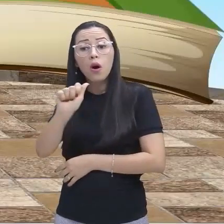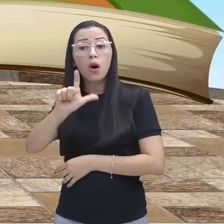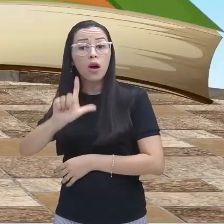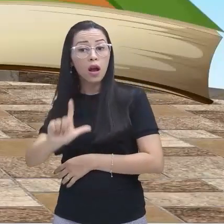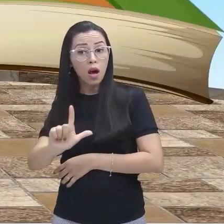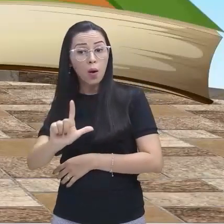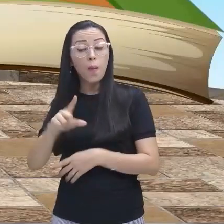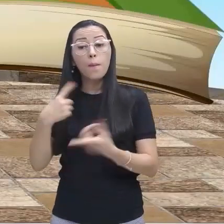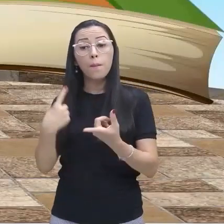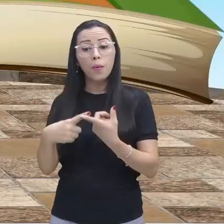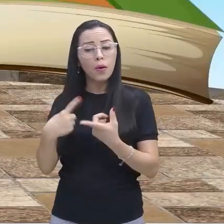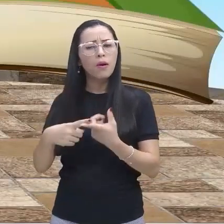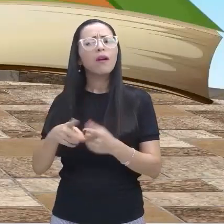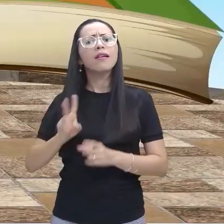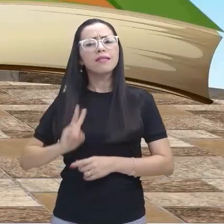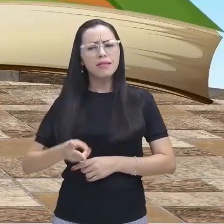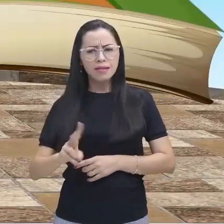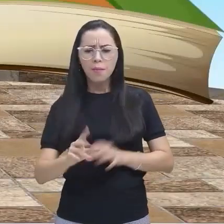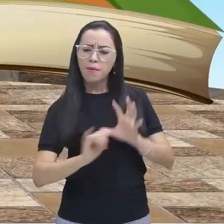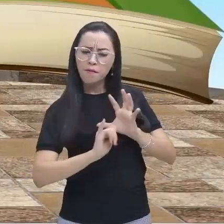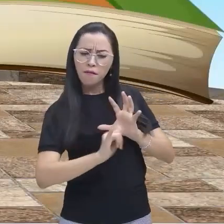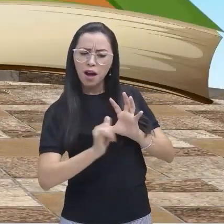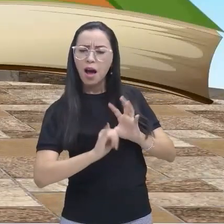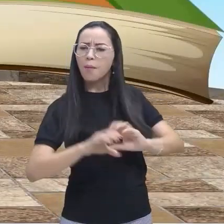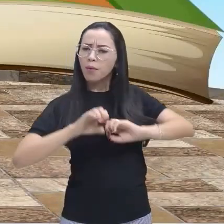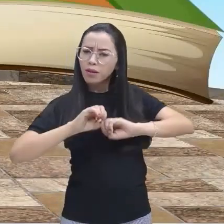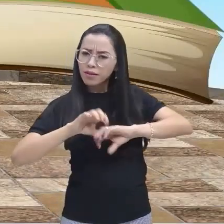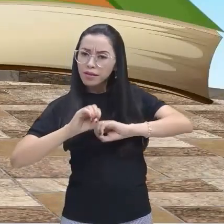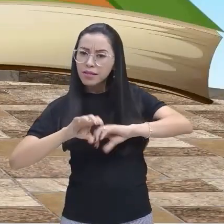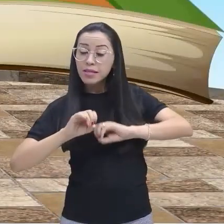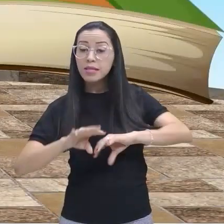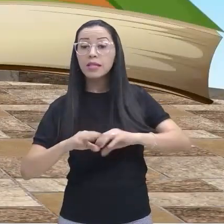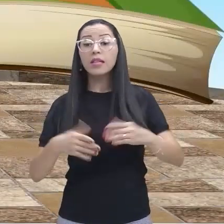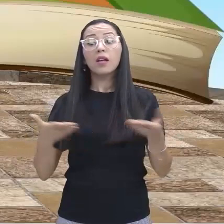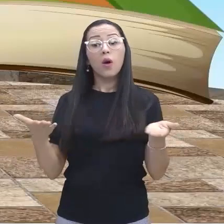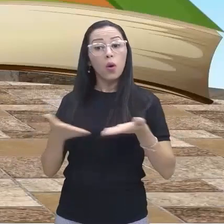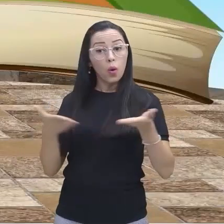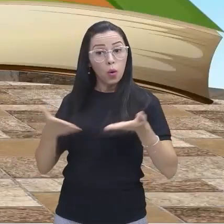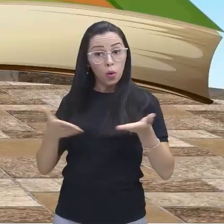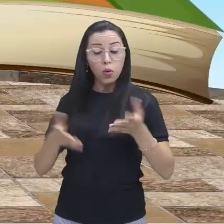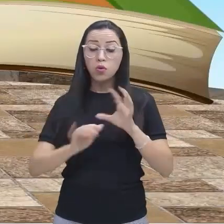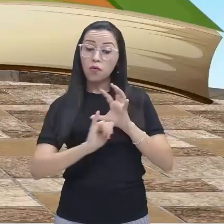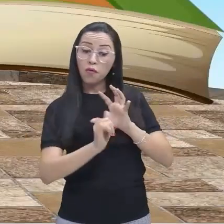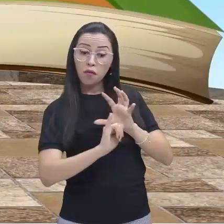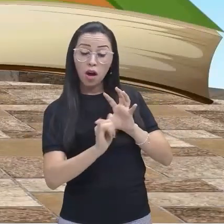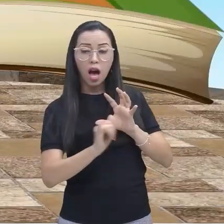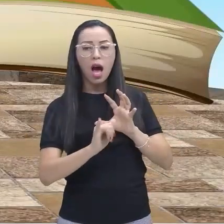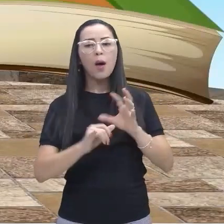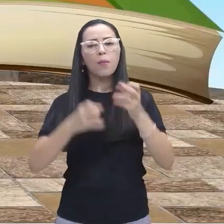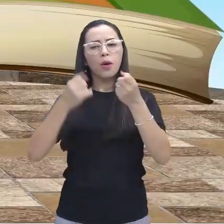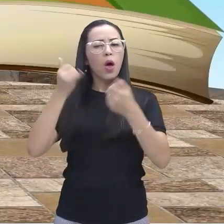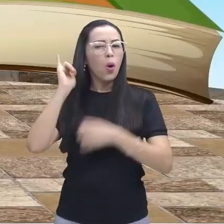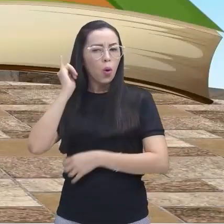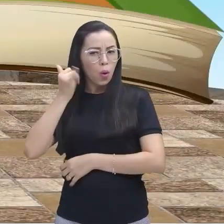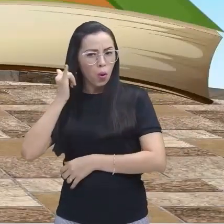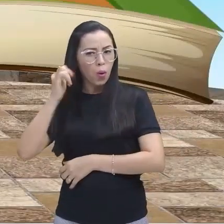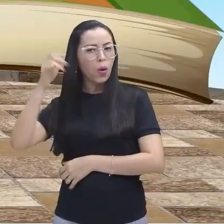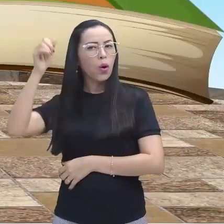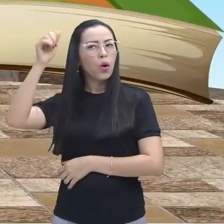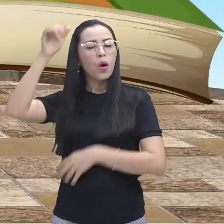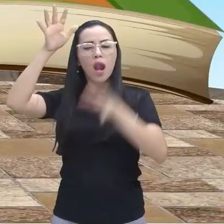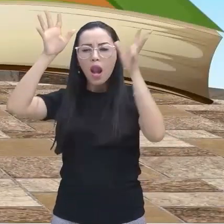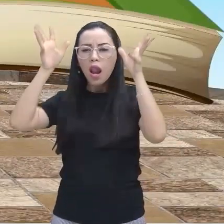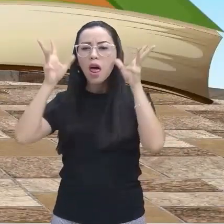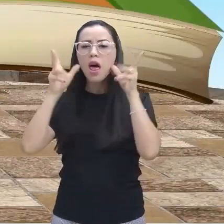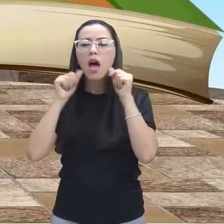alguma lição. Hoje, nós vimos a fábula do leão e do ratinho. Você lembra